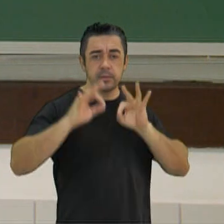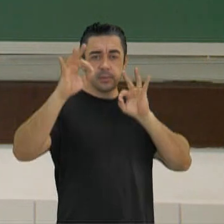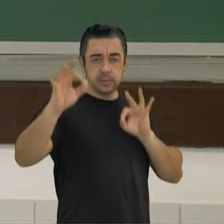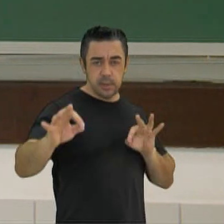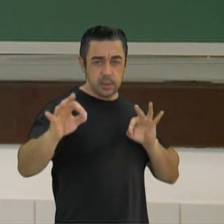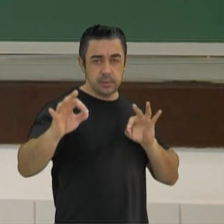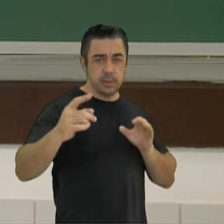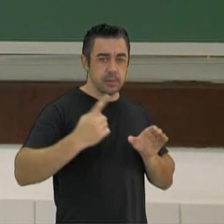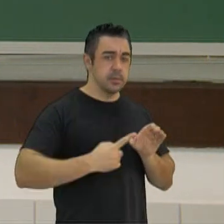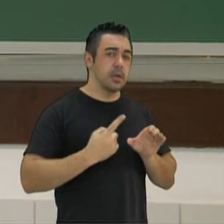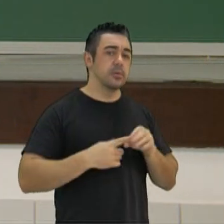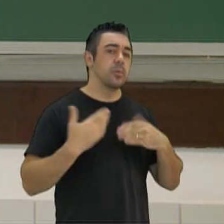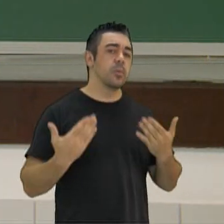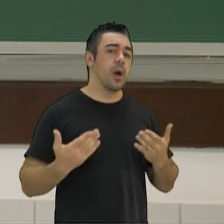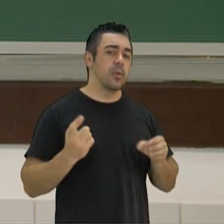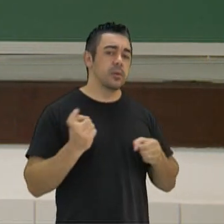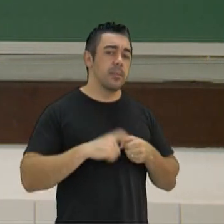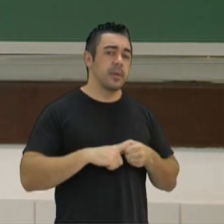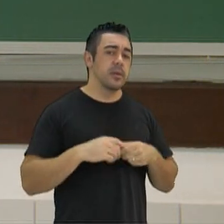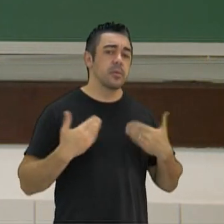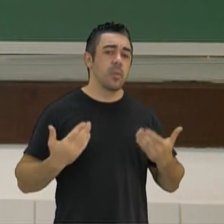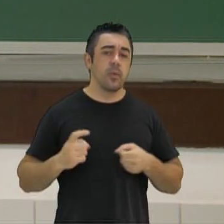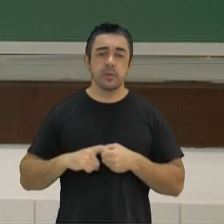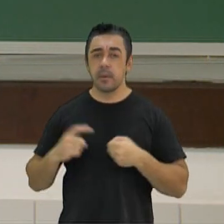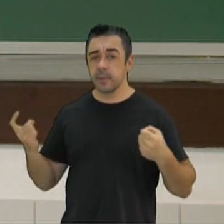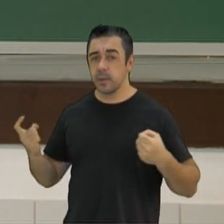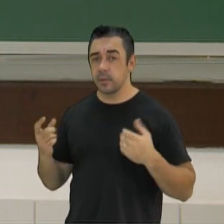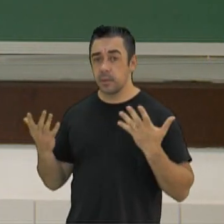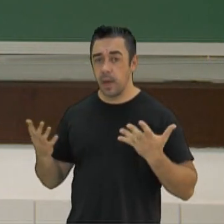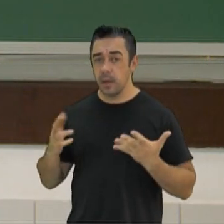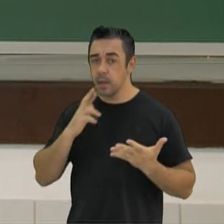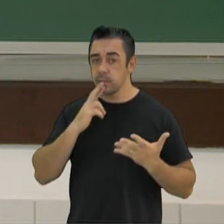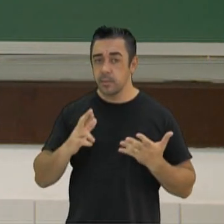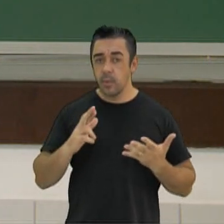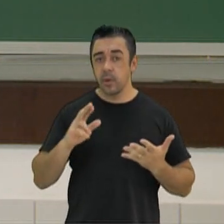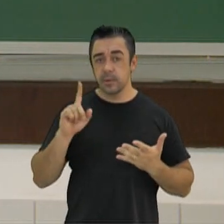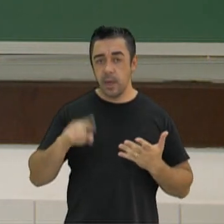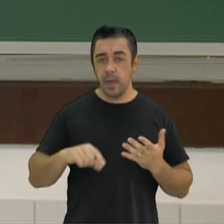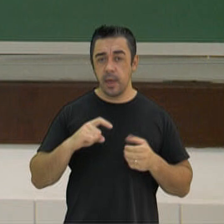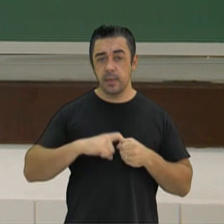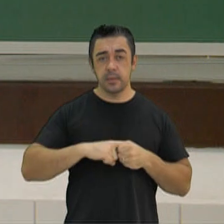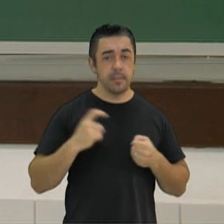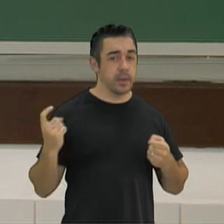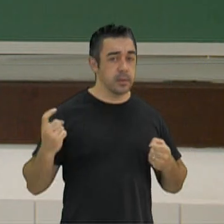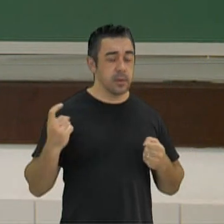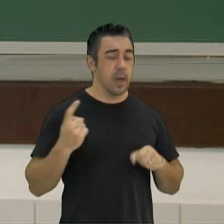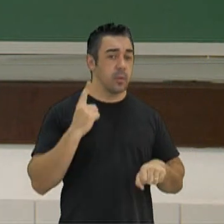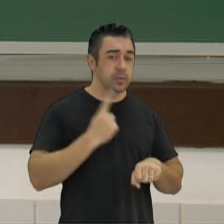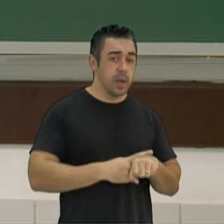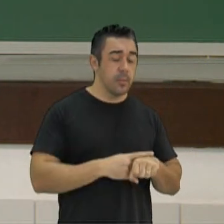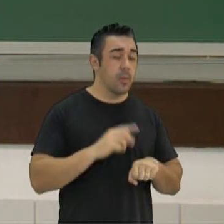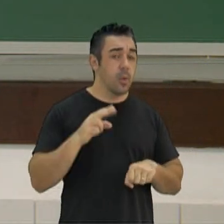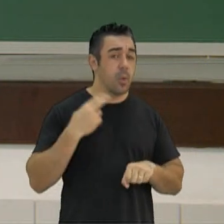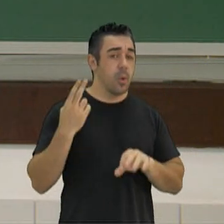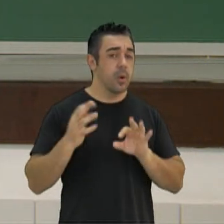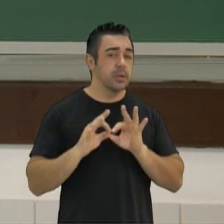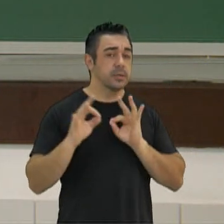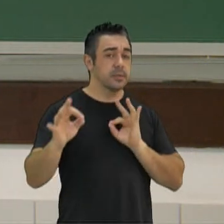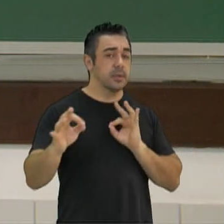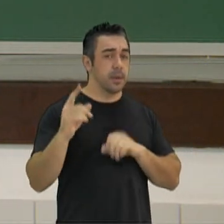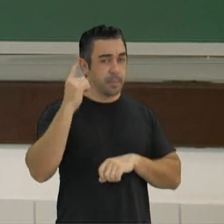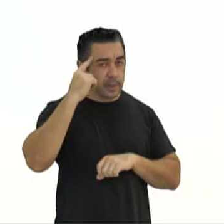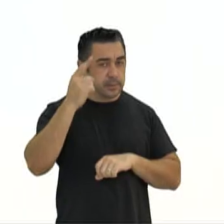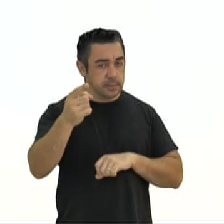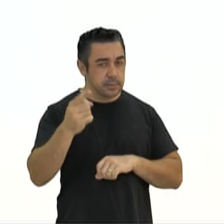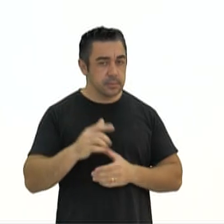cidades. Qual é a dependente, qual é a independente? Na verdade, eu quero que vocês marquem a independente. Ou é o tempo ou é a distância. Pensem aí